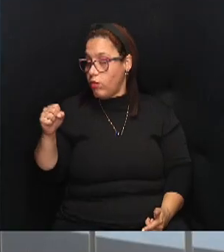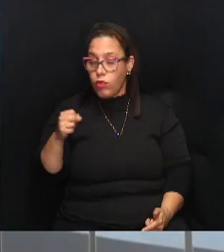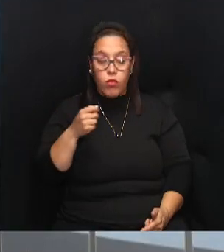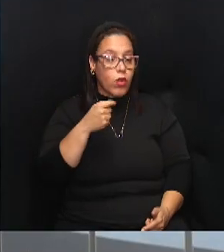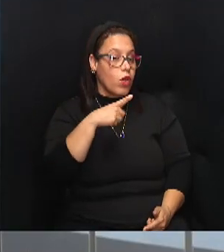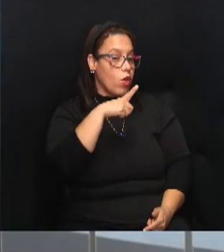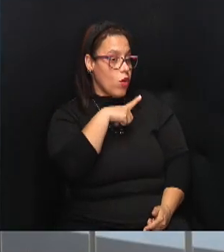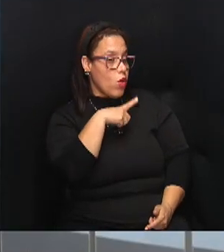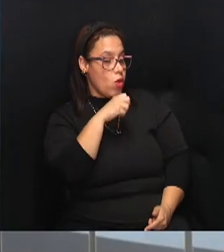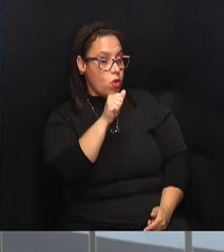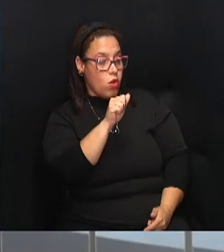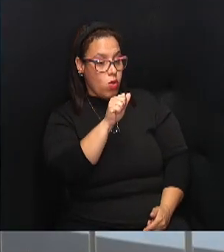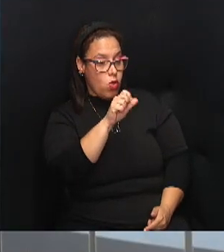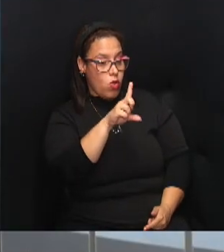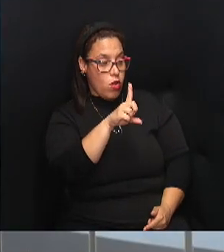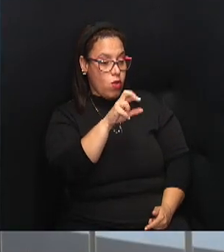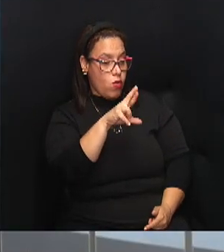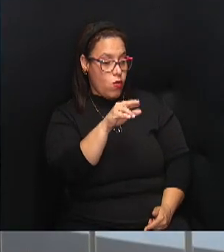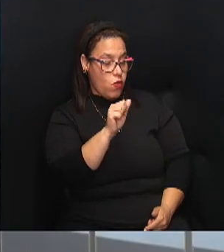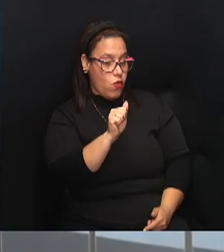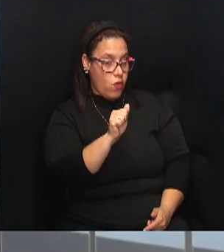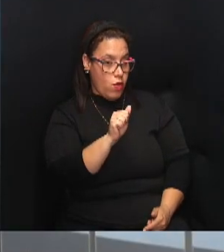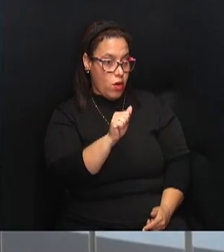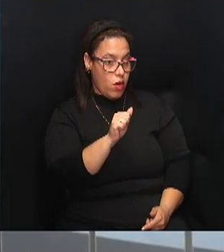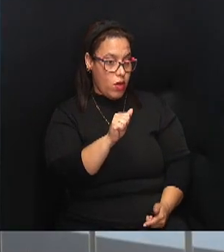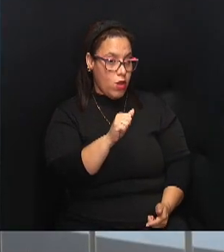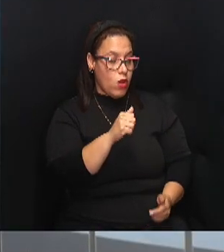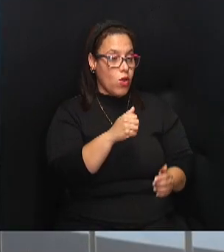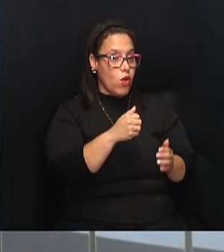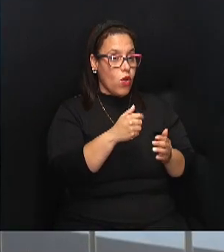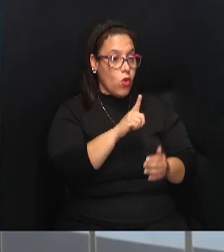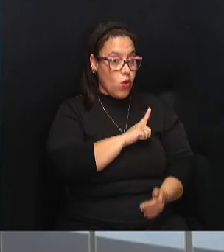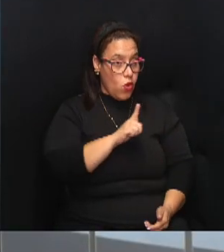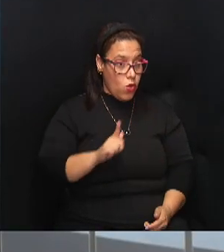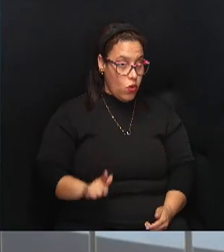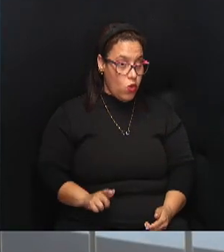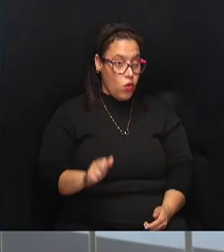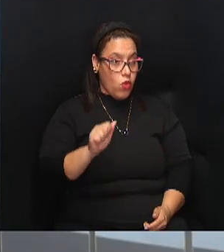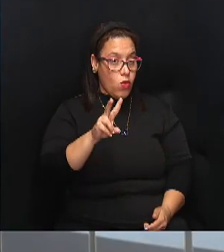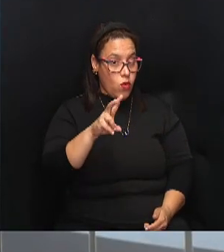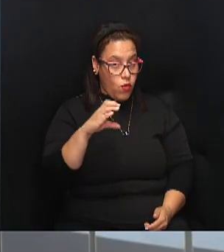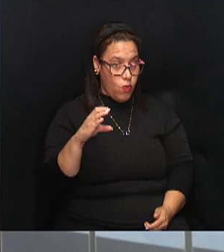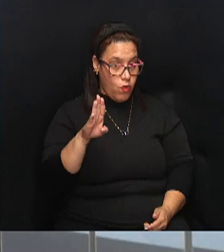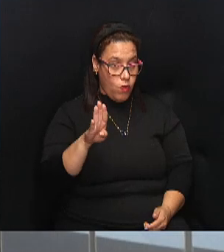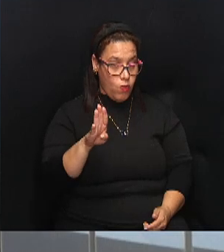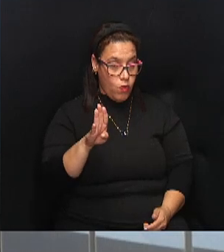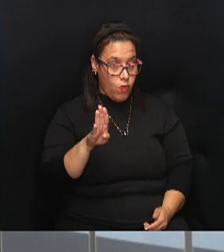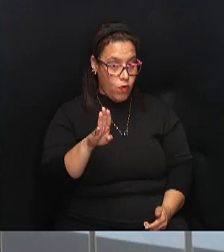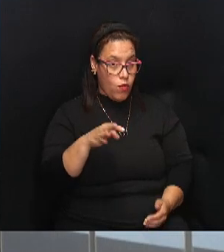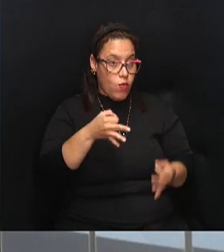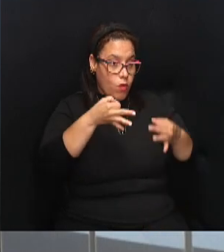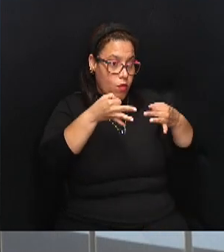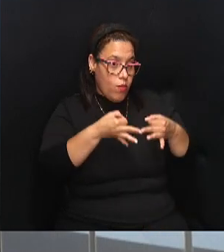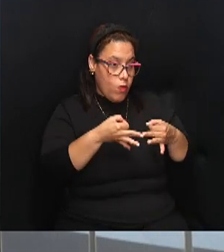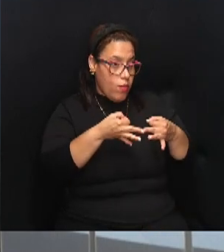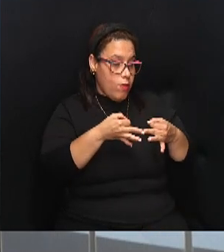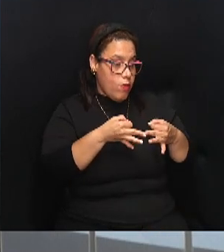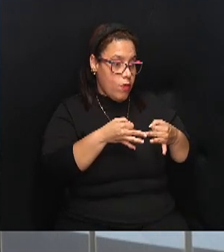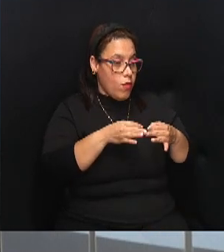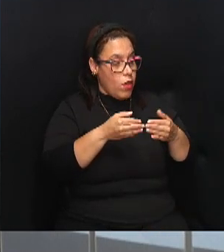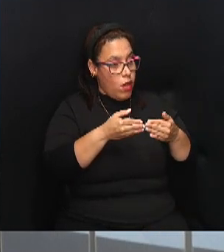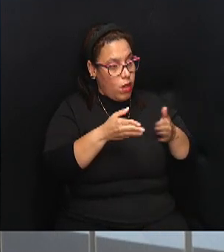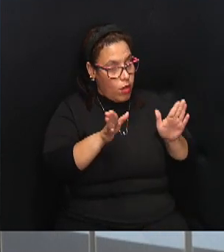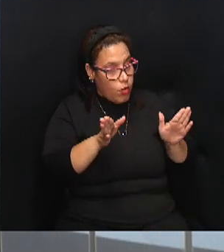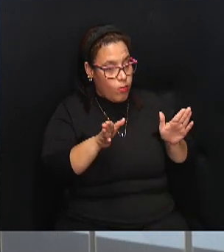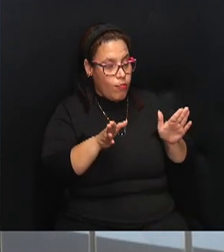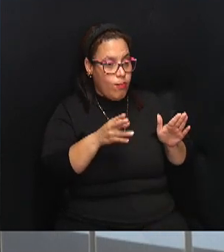tenho um alvará para uma casa noturna, que o bombeiro vai lá e dá o AVCB, foi ele em condições ideais. E daí no funcionamento dele, que era